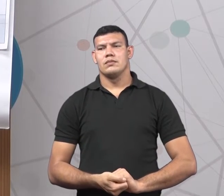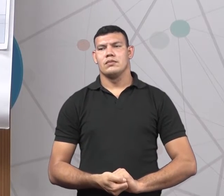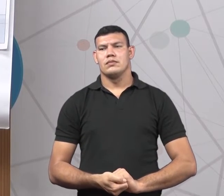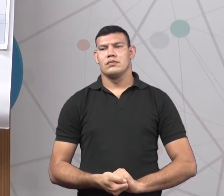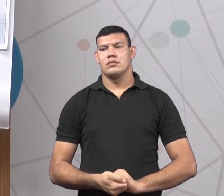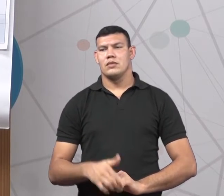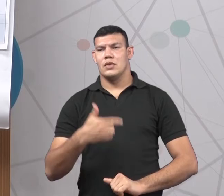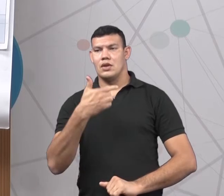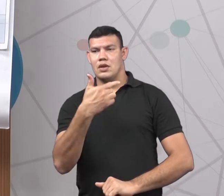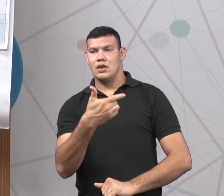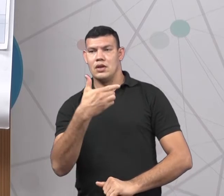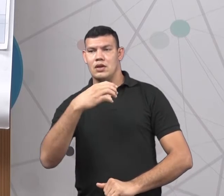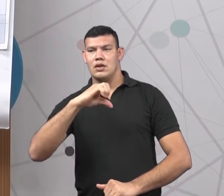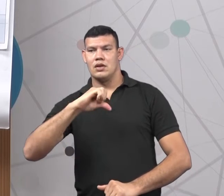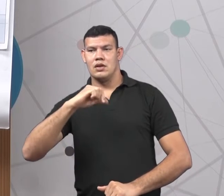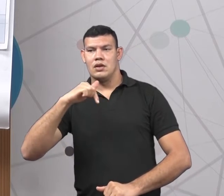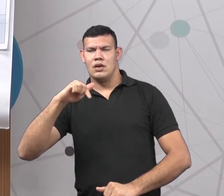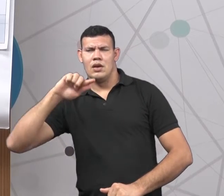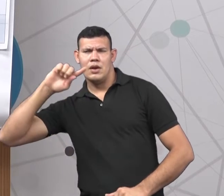houve